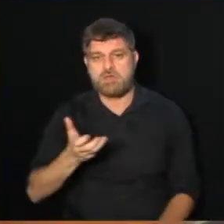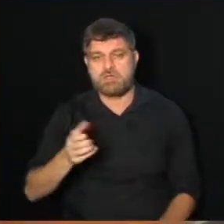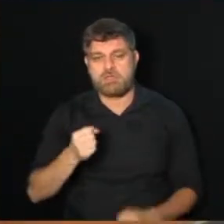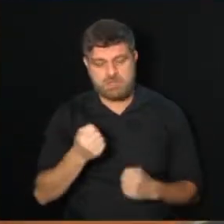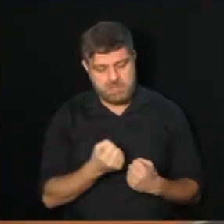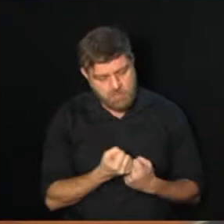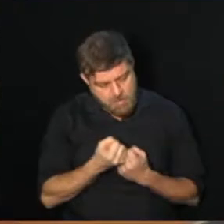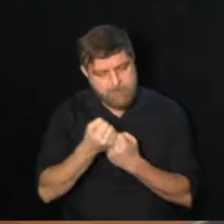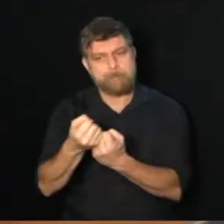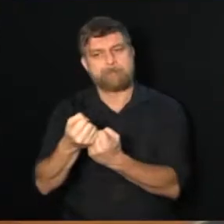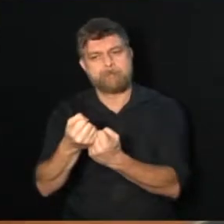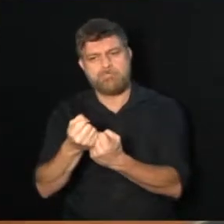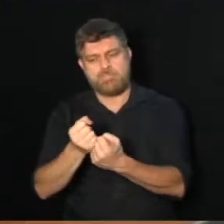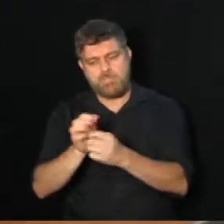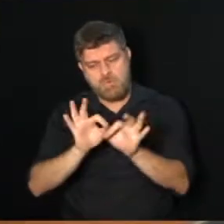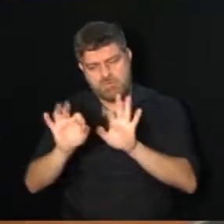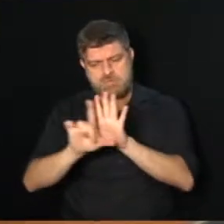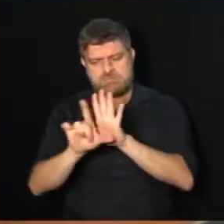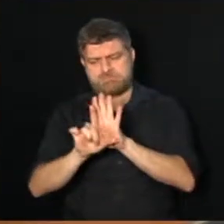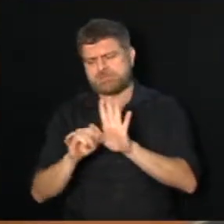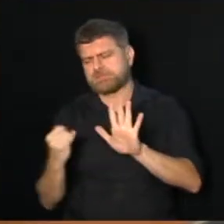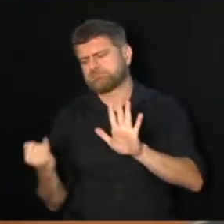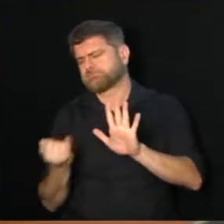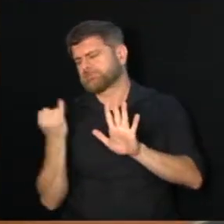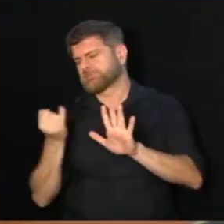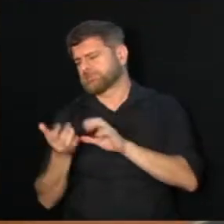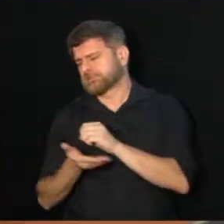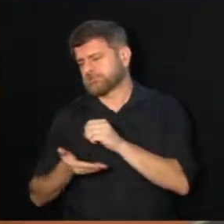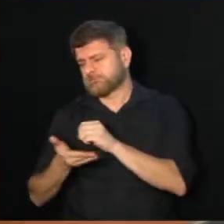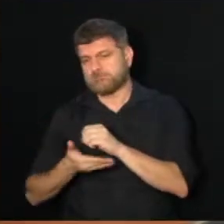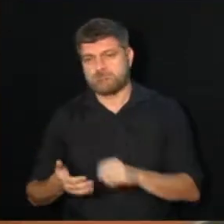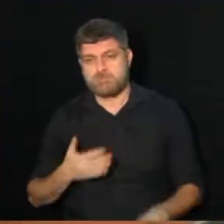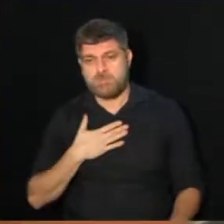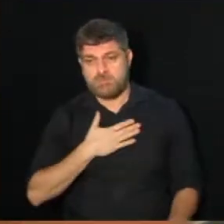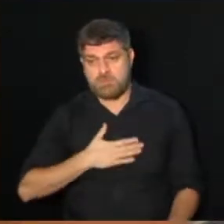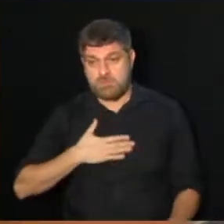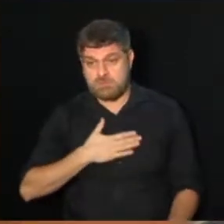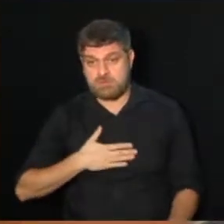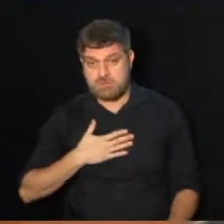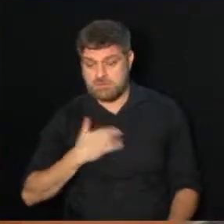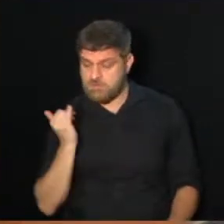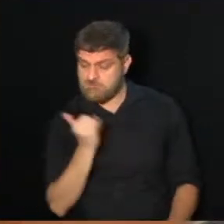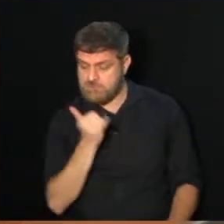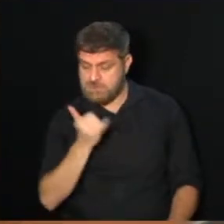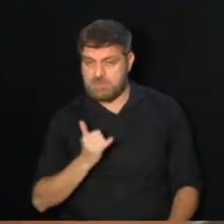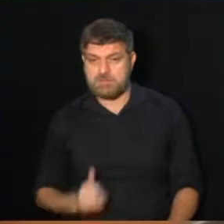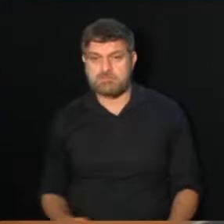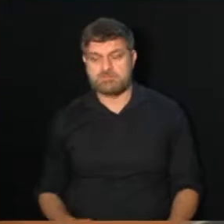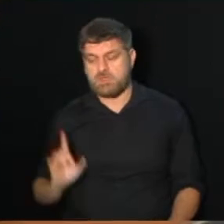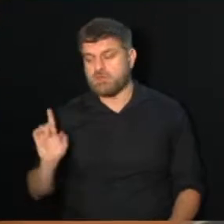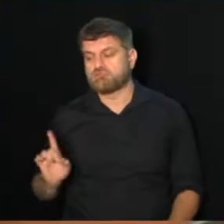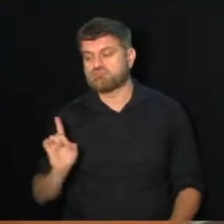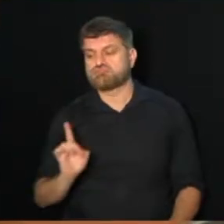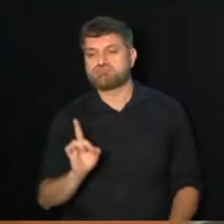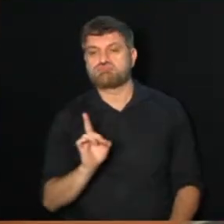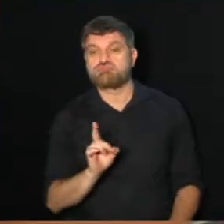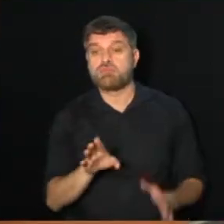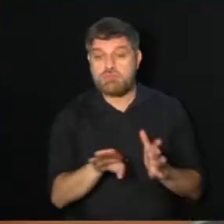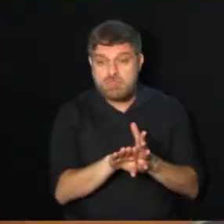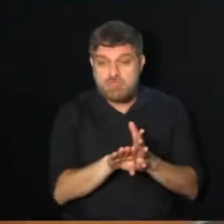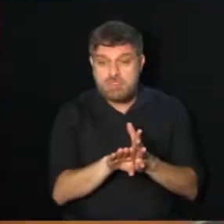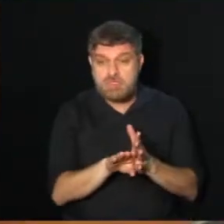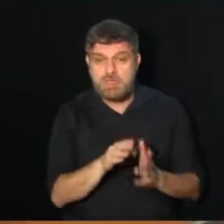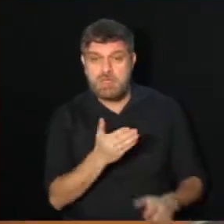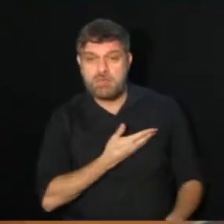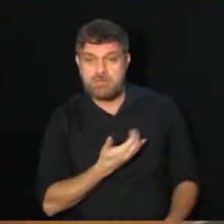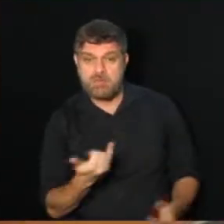apoio ao projeto, acho fundamental. E eu gostaria de dizer que hoje, na hora que eu cheguei, a minha colega de trabalho falou que